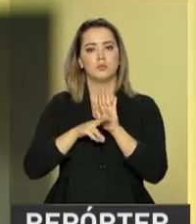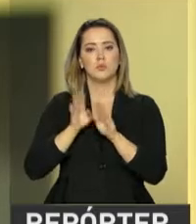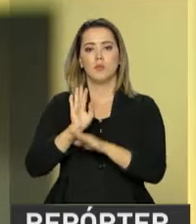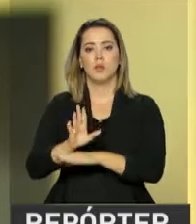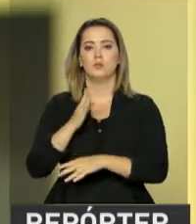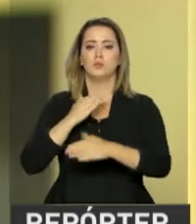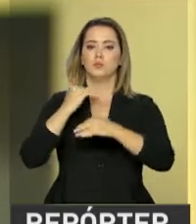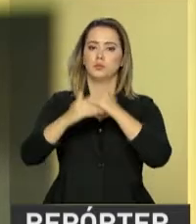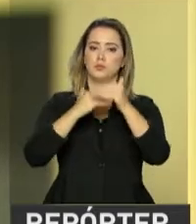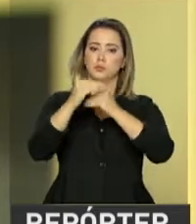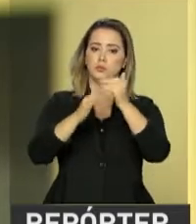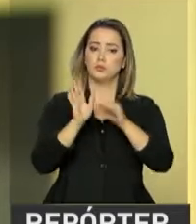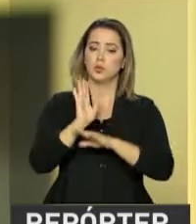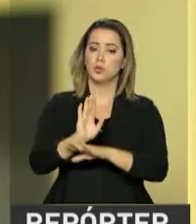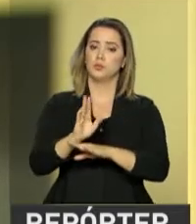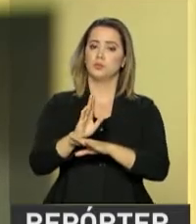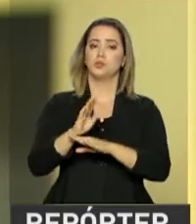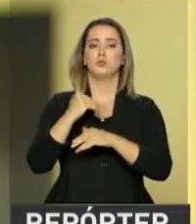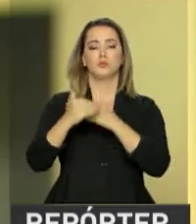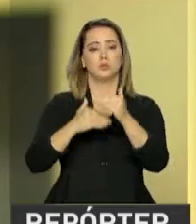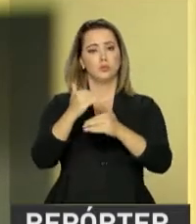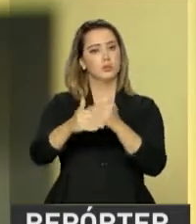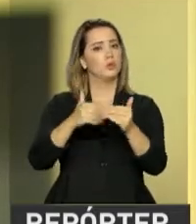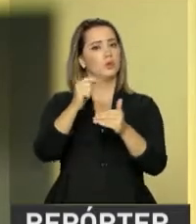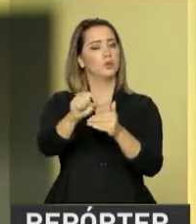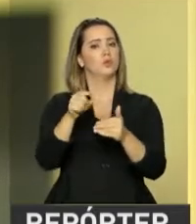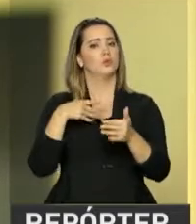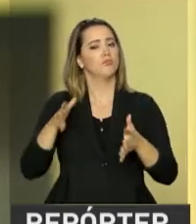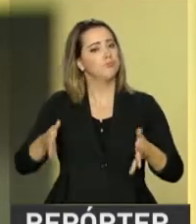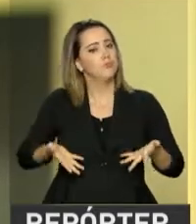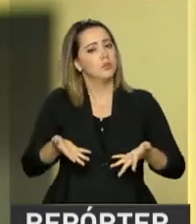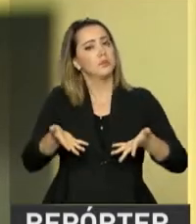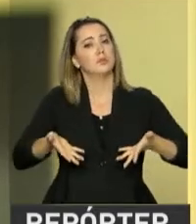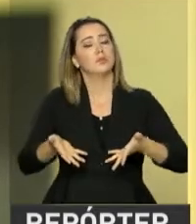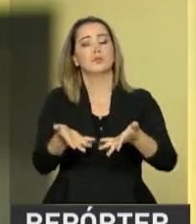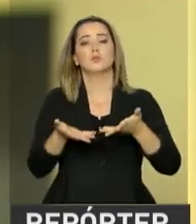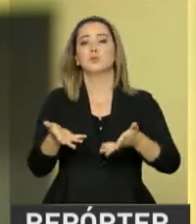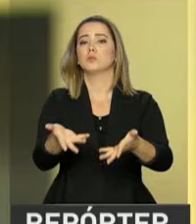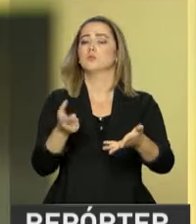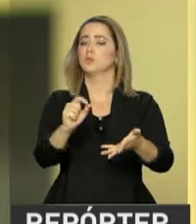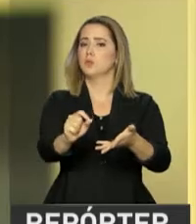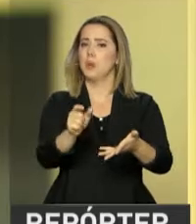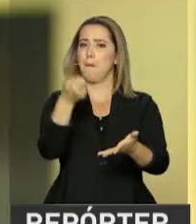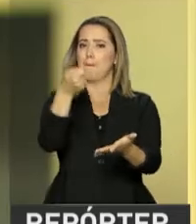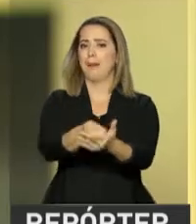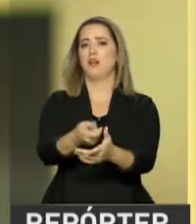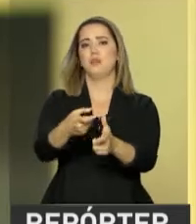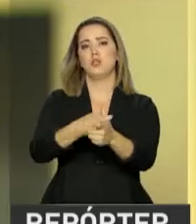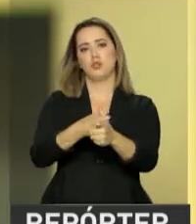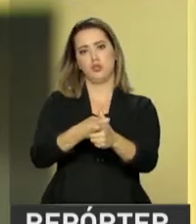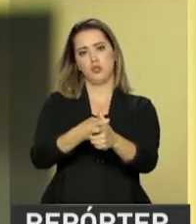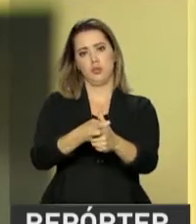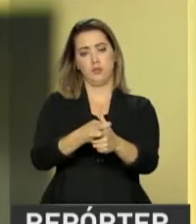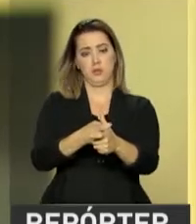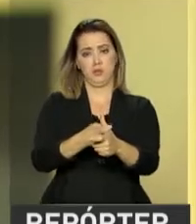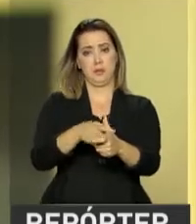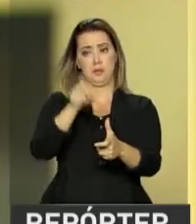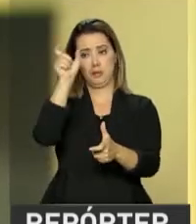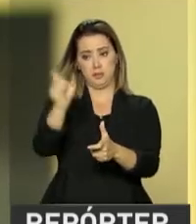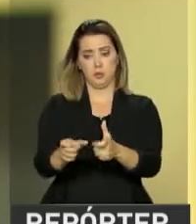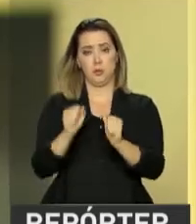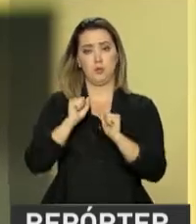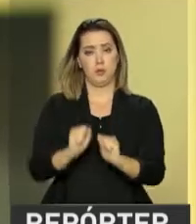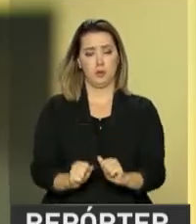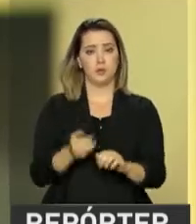crescimento ajudam o desenvolvimento incentivam a quitação de dívidas para que o trabalhador possa